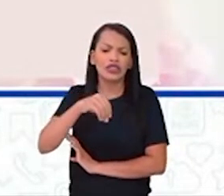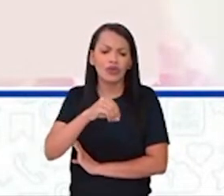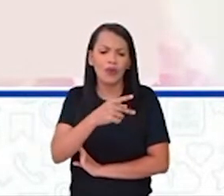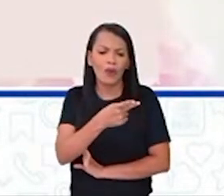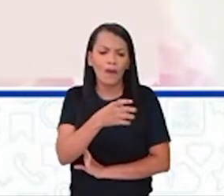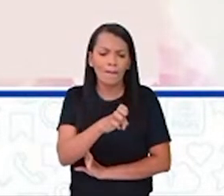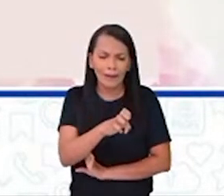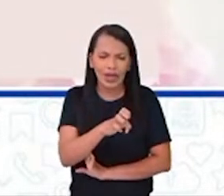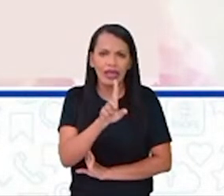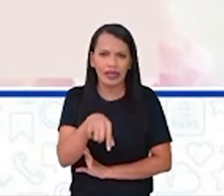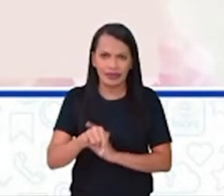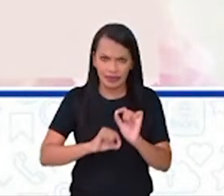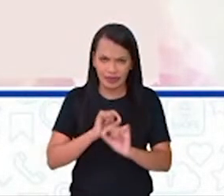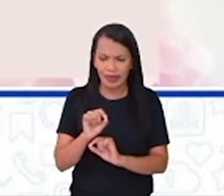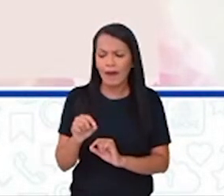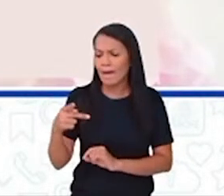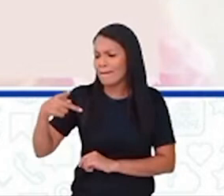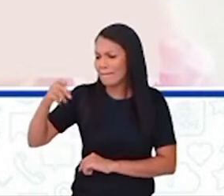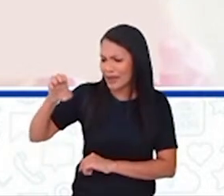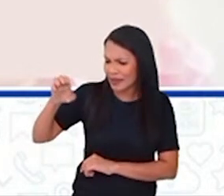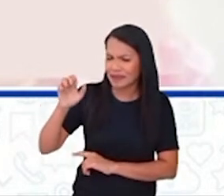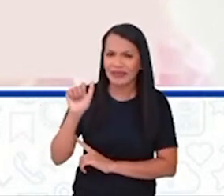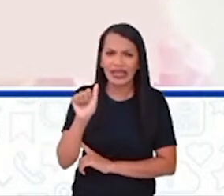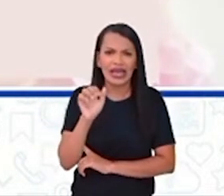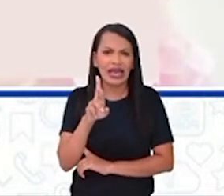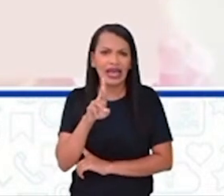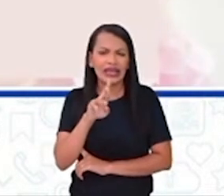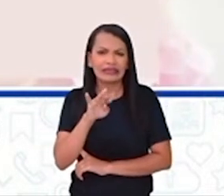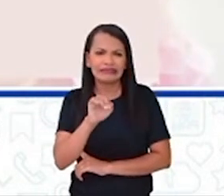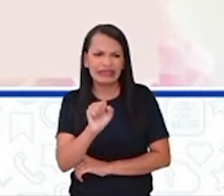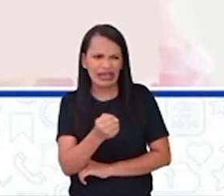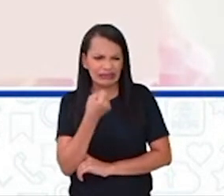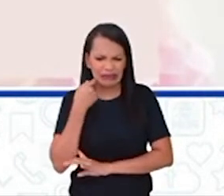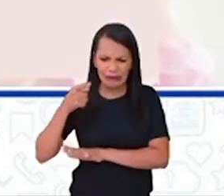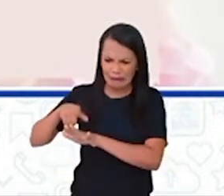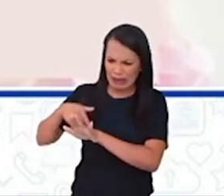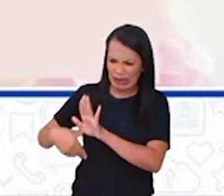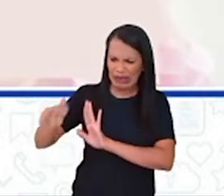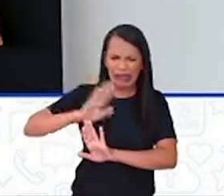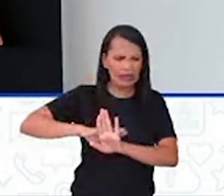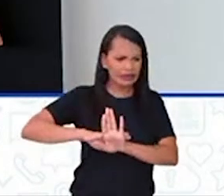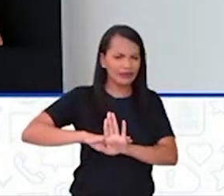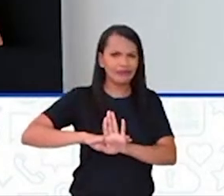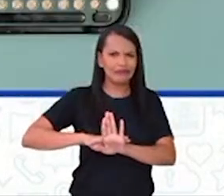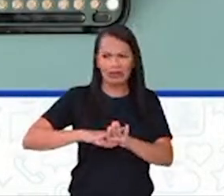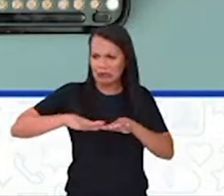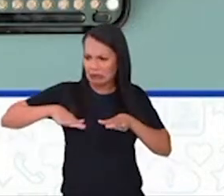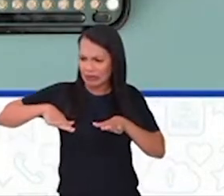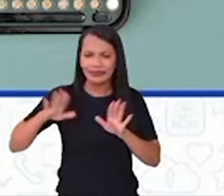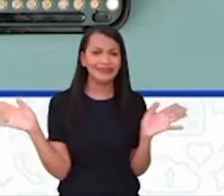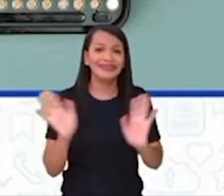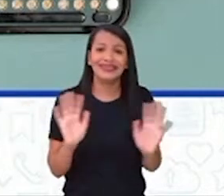um pé atrás. Por que isso significa? O que é que isso significa? Que campo do estudo estuda